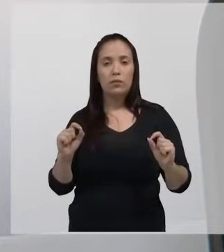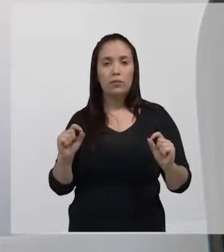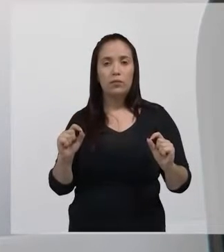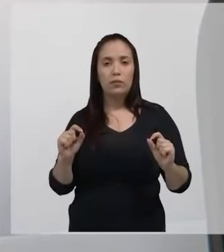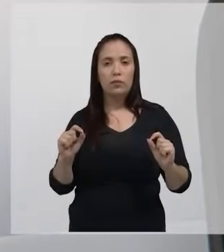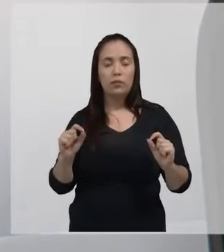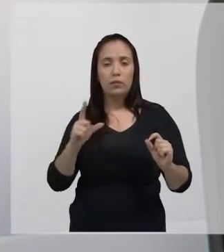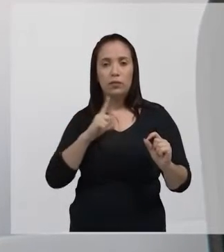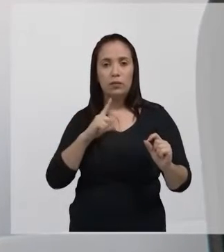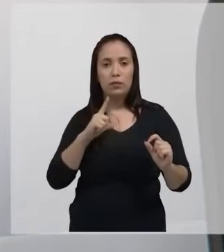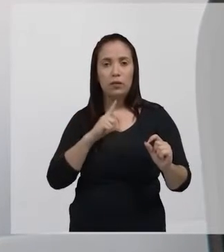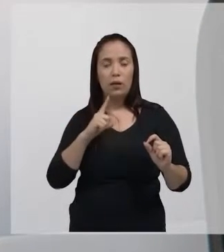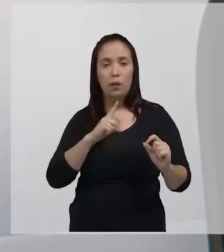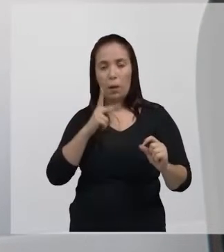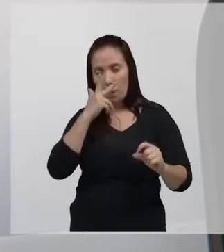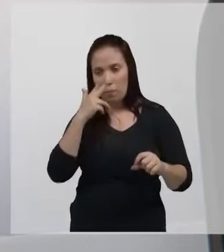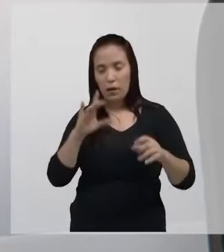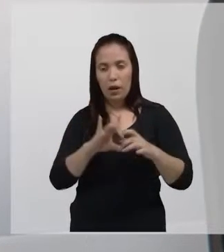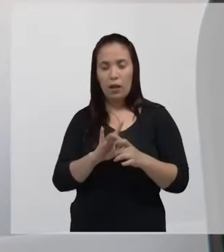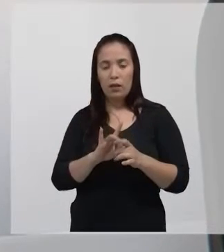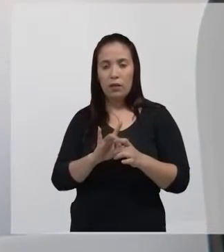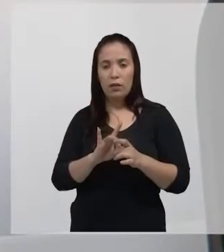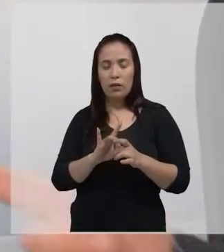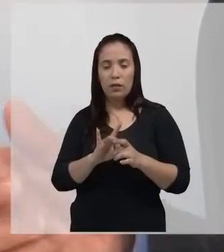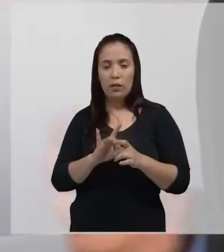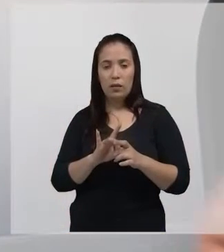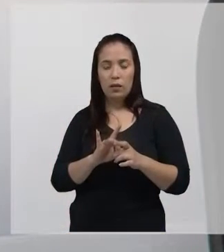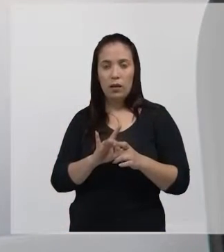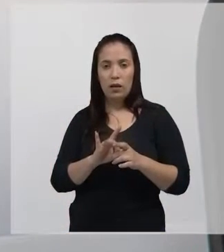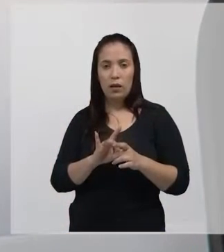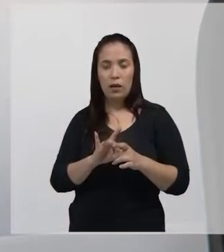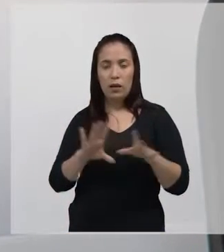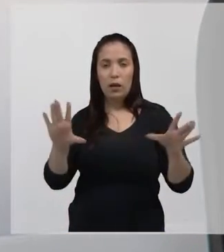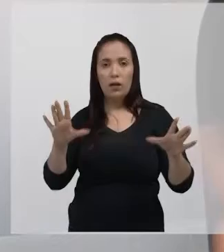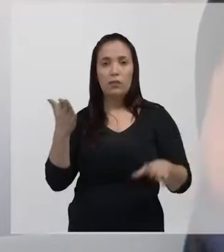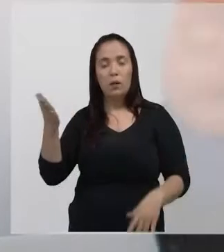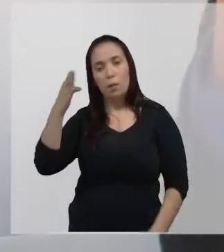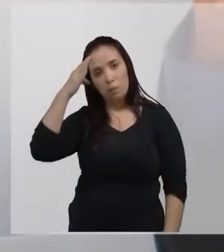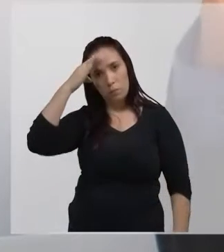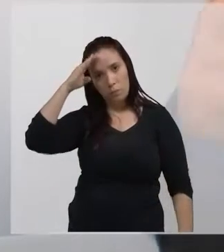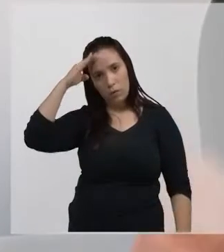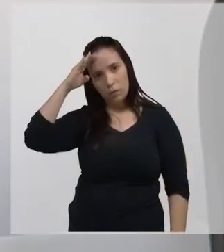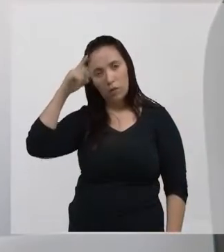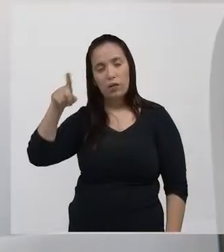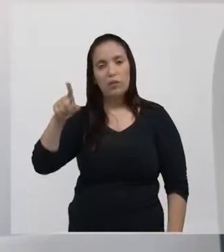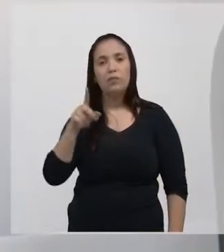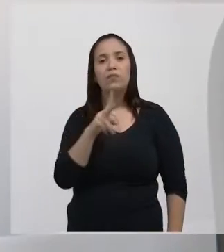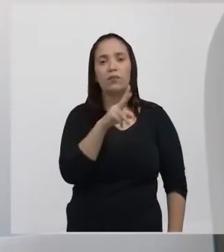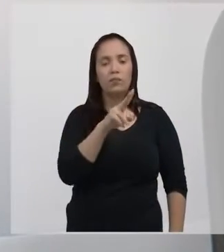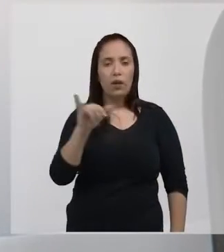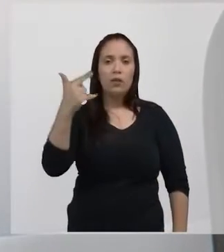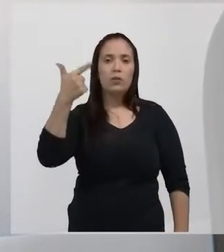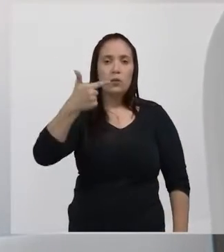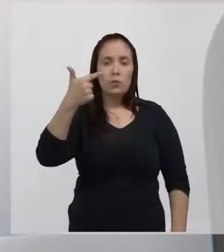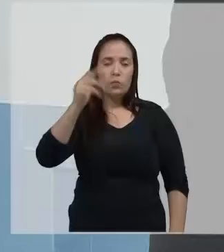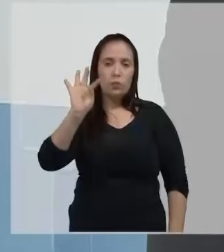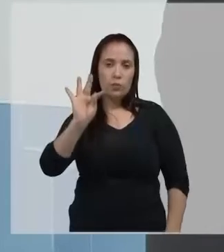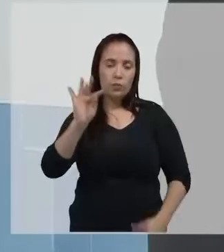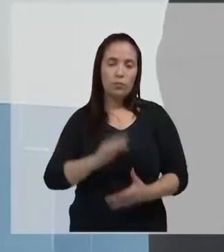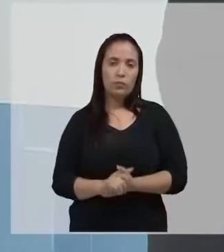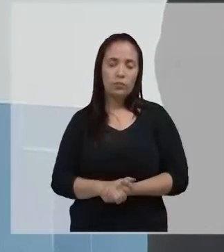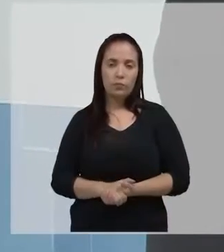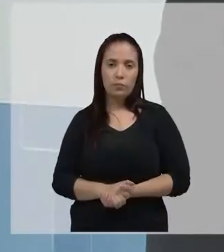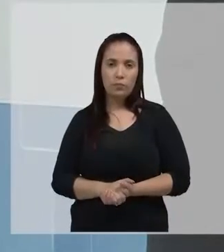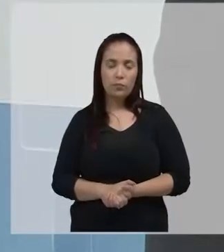a avenida aberta para que Jair Messias Bolsonaro chegue no segundo turno. Mas você falou em